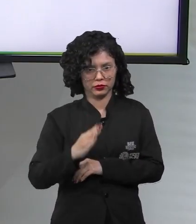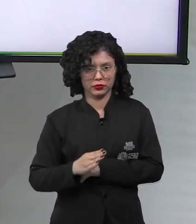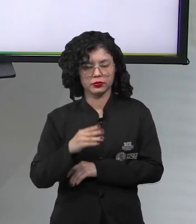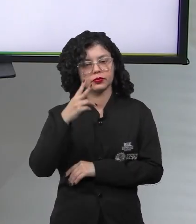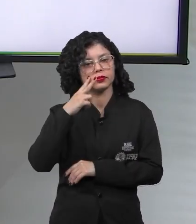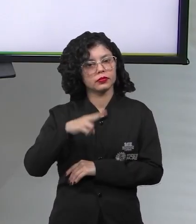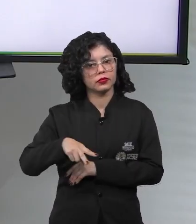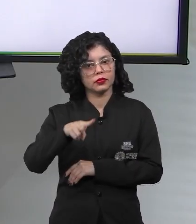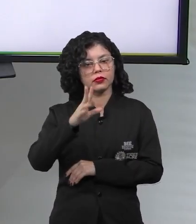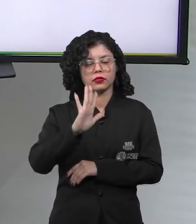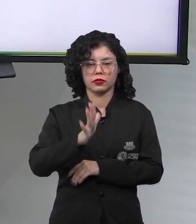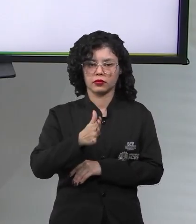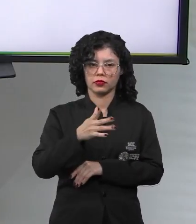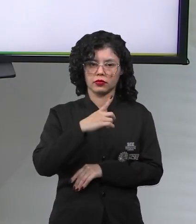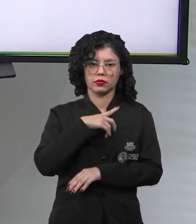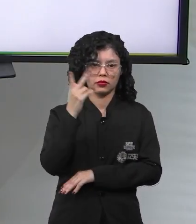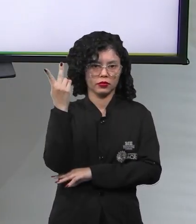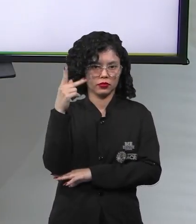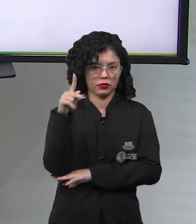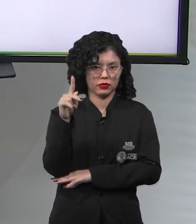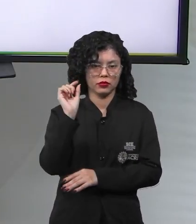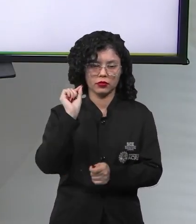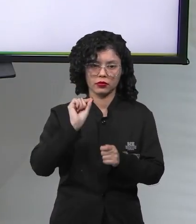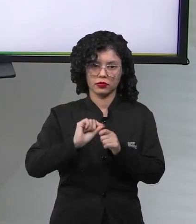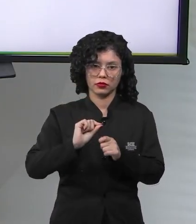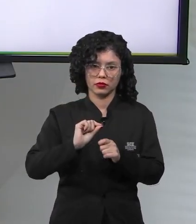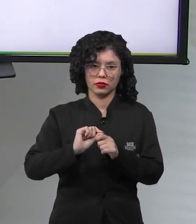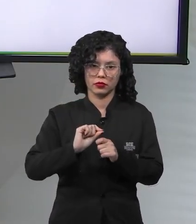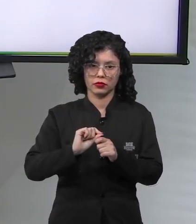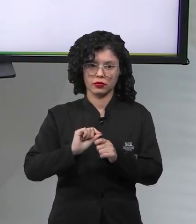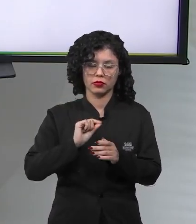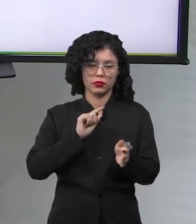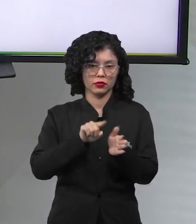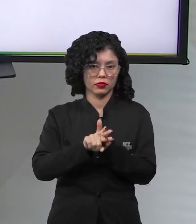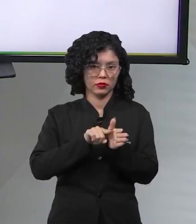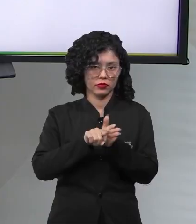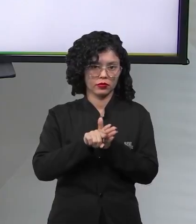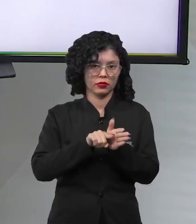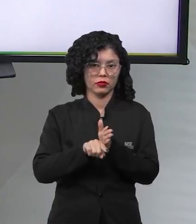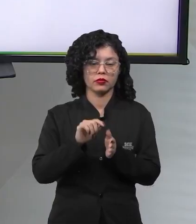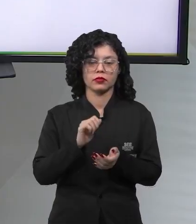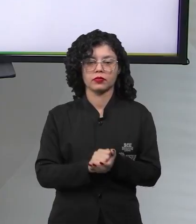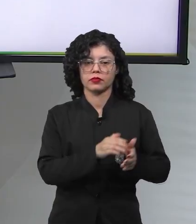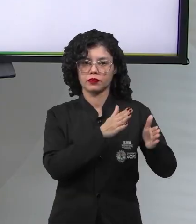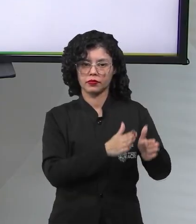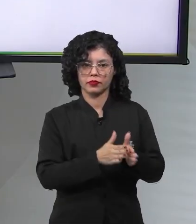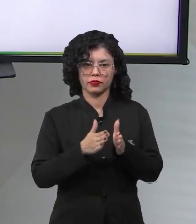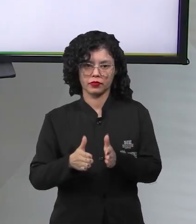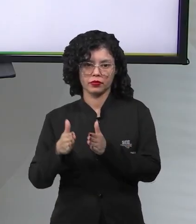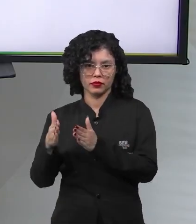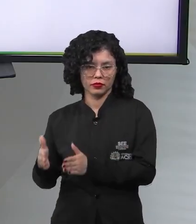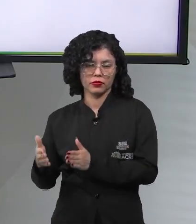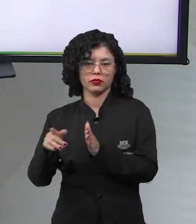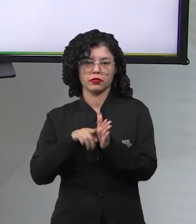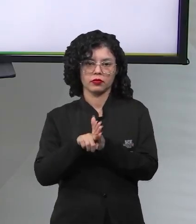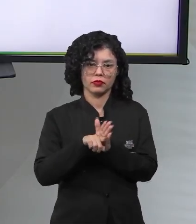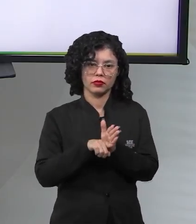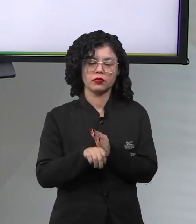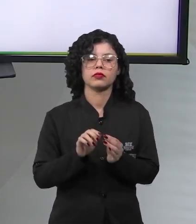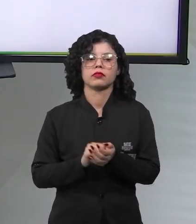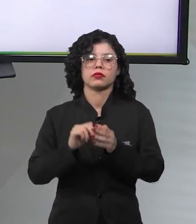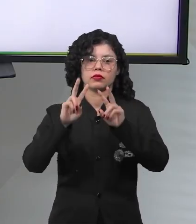você já tem os períodos, você vai realizar uma pesquisa e, diante da sua pesquisa